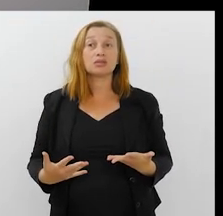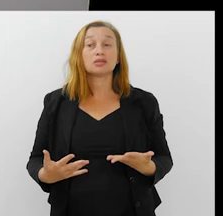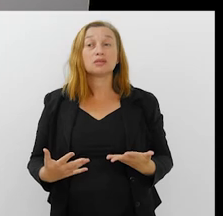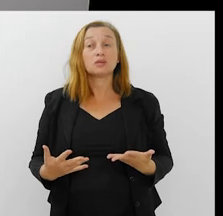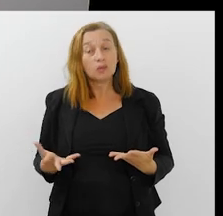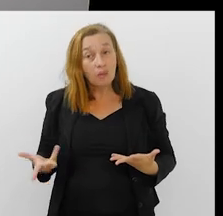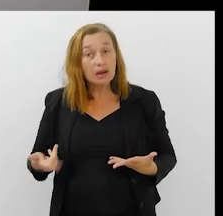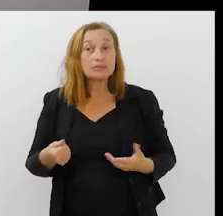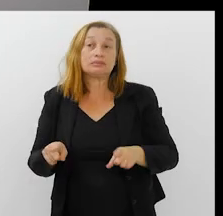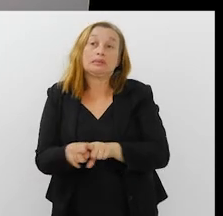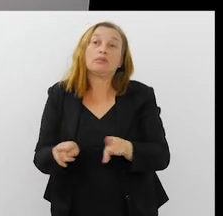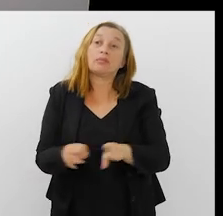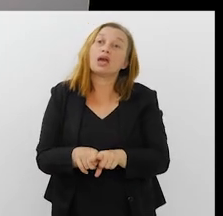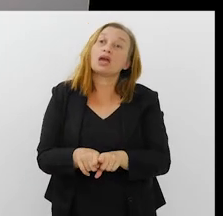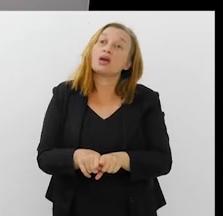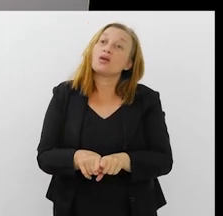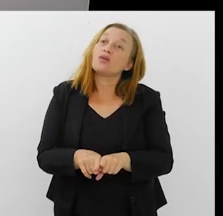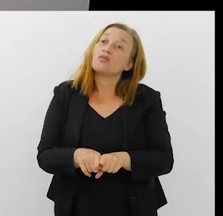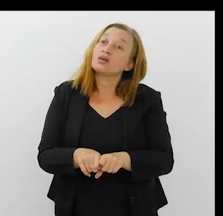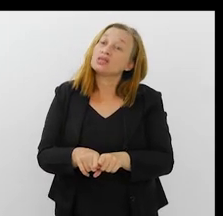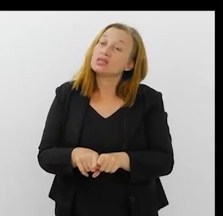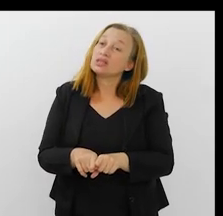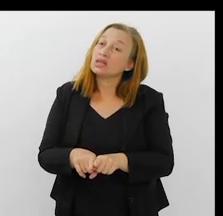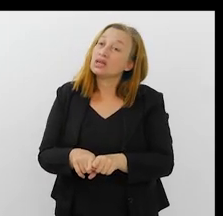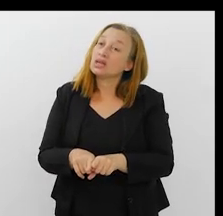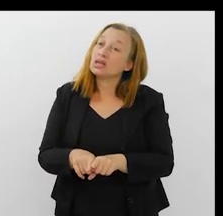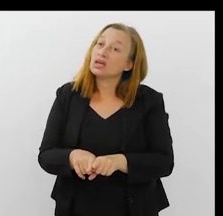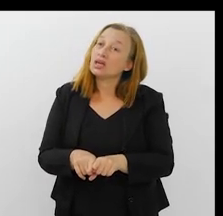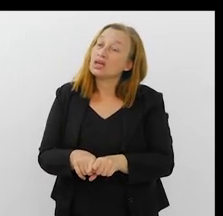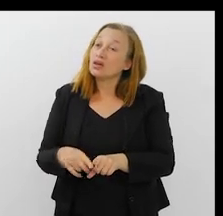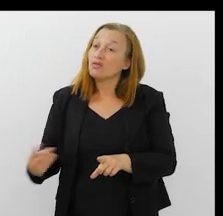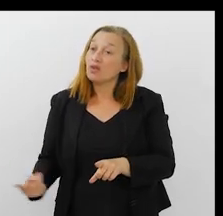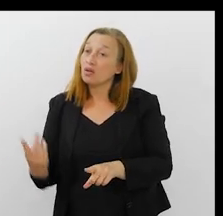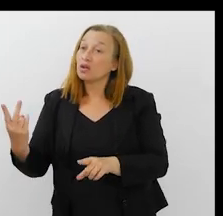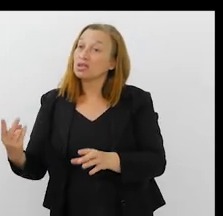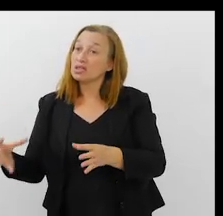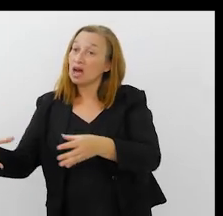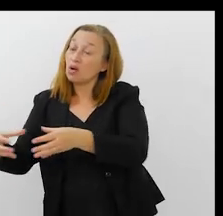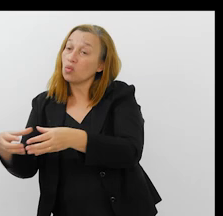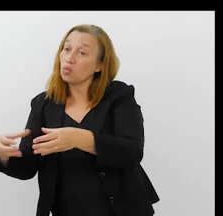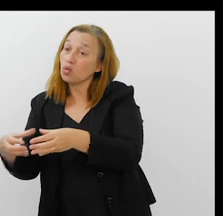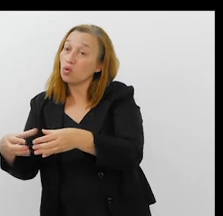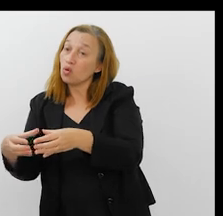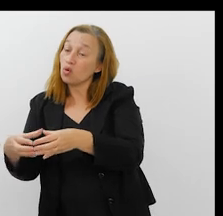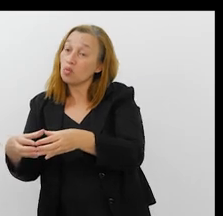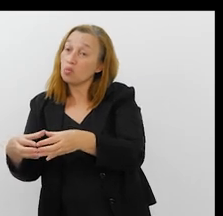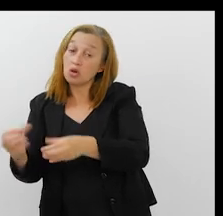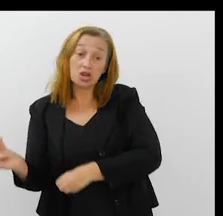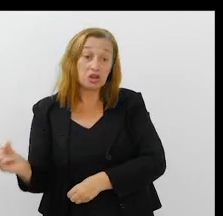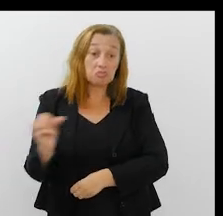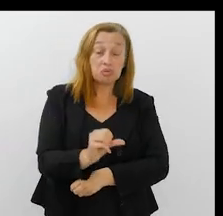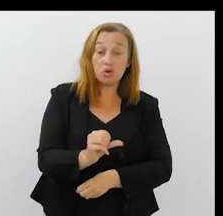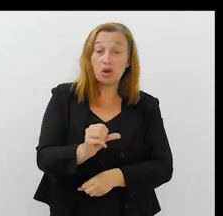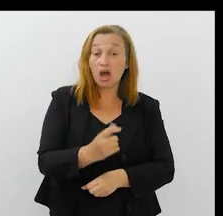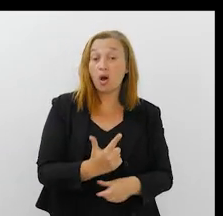uma maestria também. Porque você privilegiar uma alegoria e apagar... As alas.